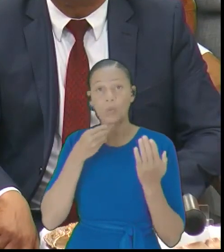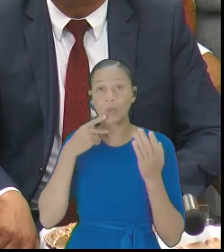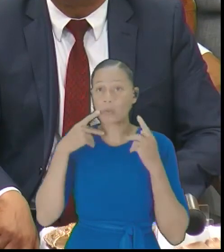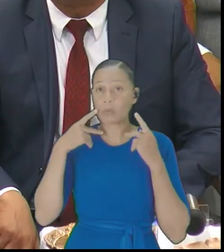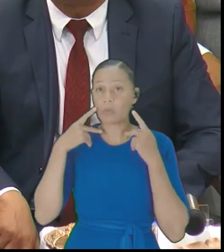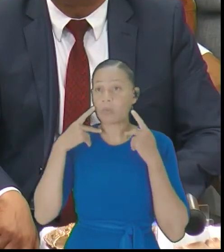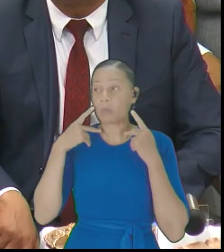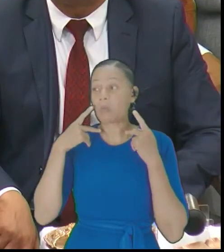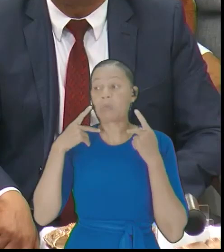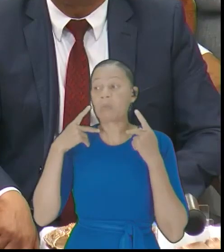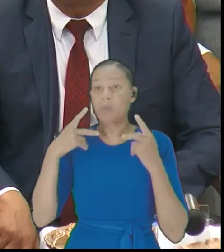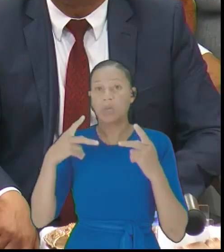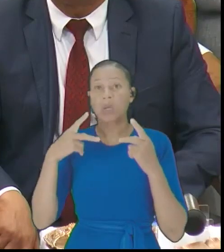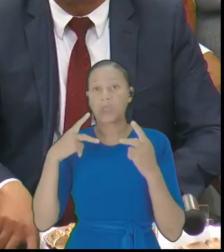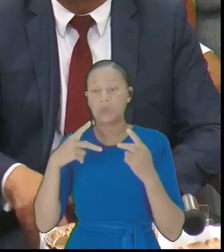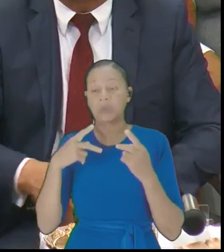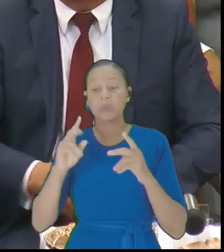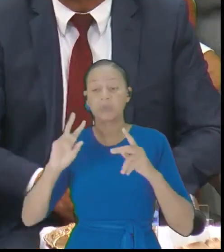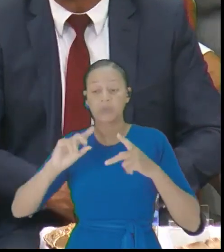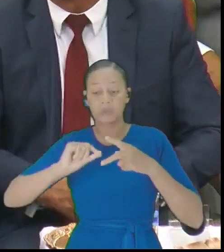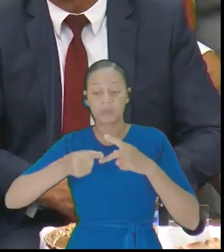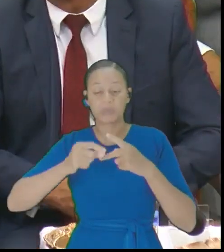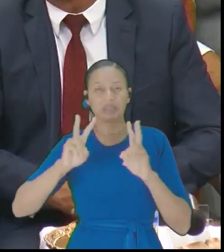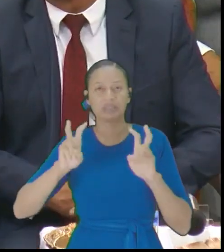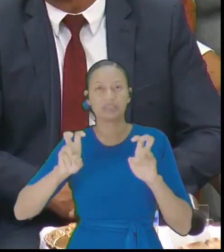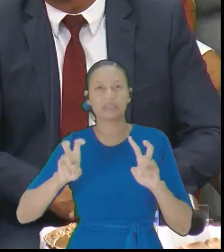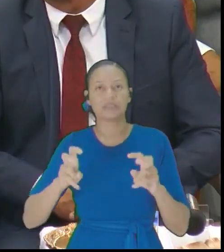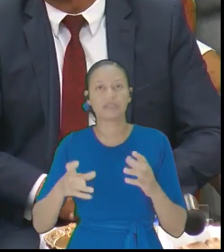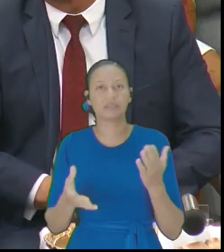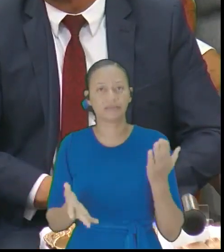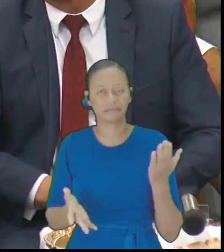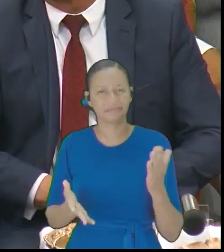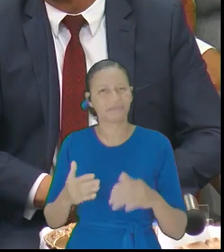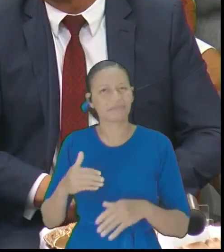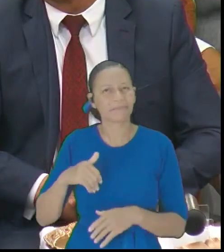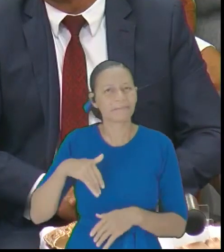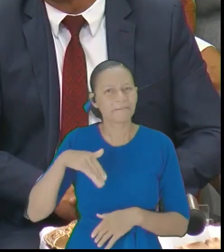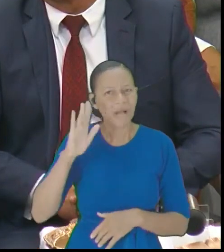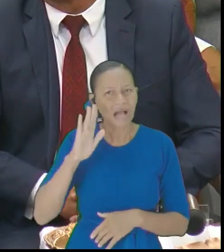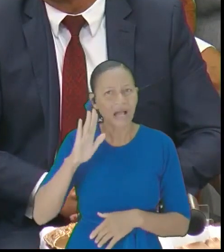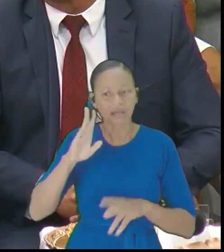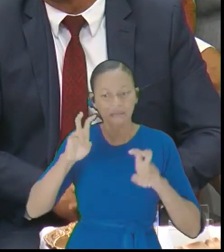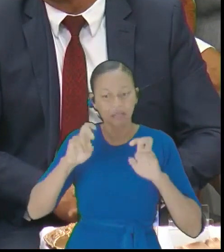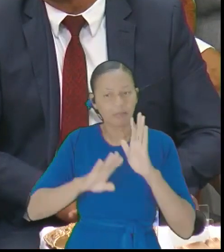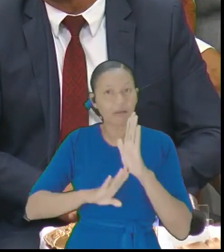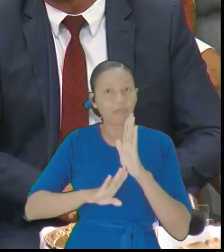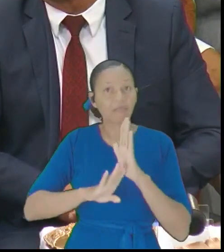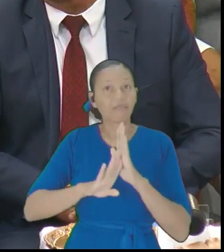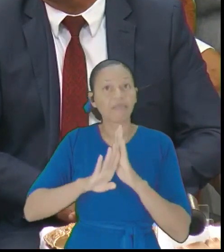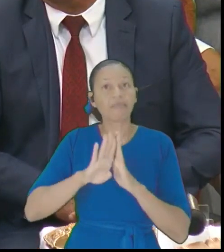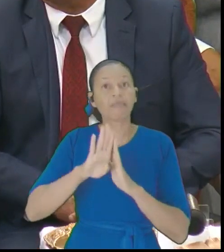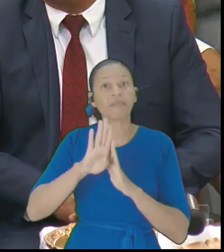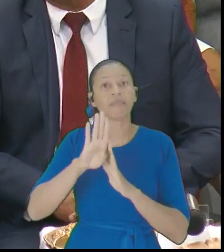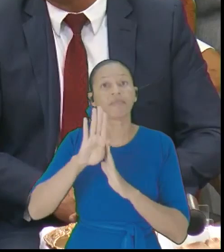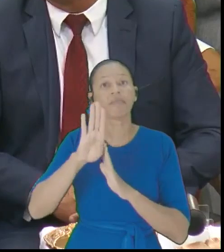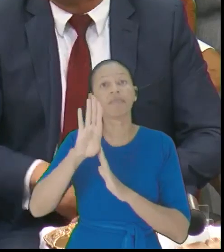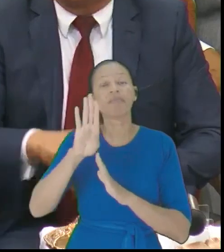falou acerca desse assunto. Sabe qual é o assunto que mais está em alta? A